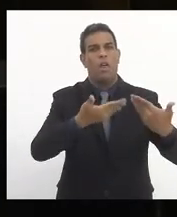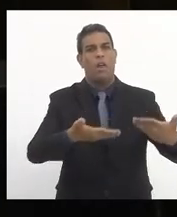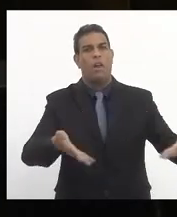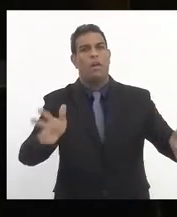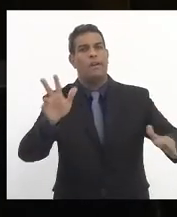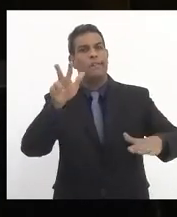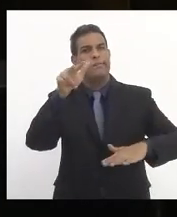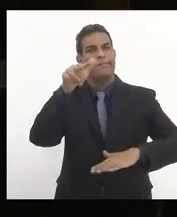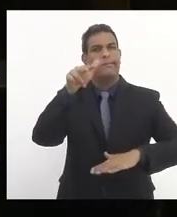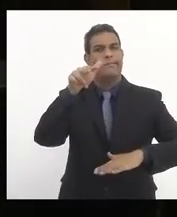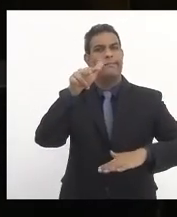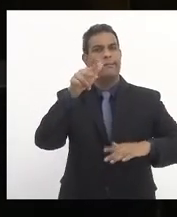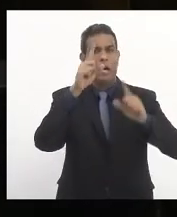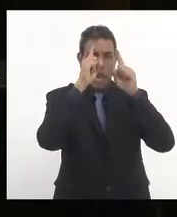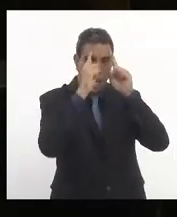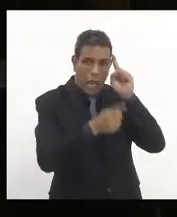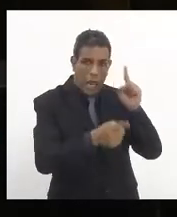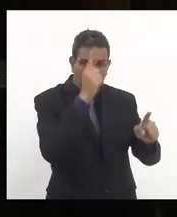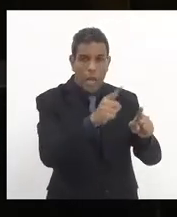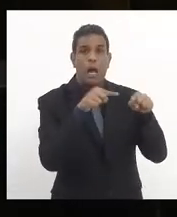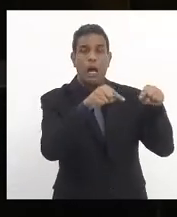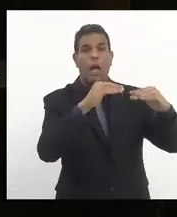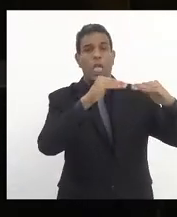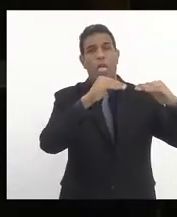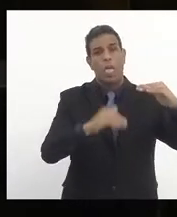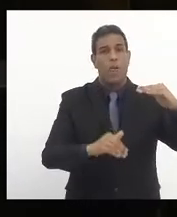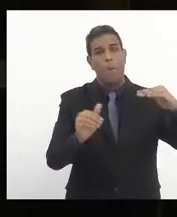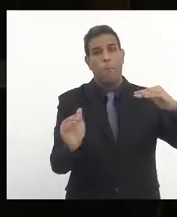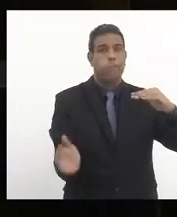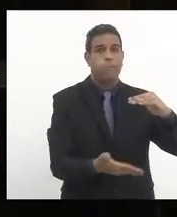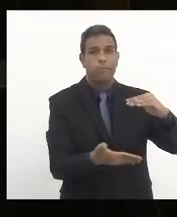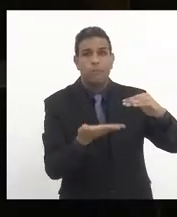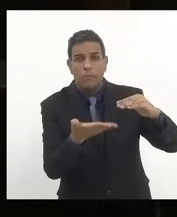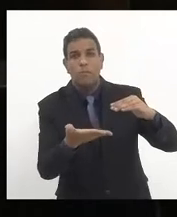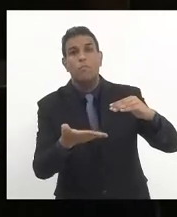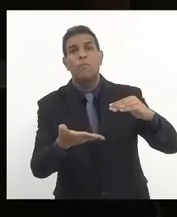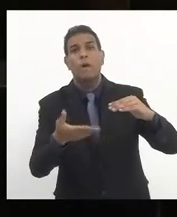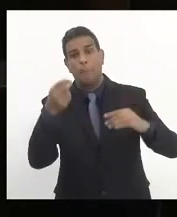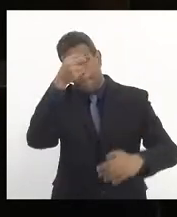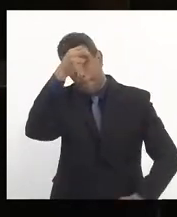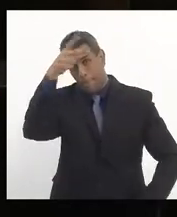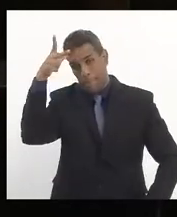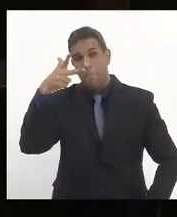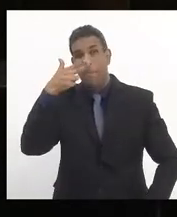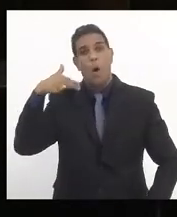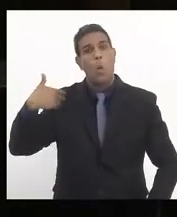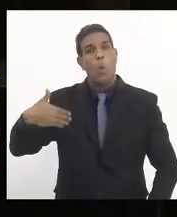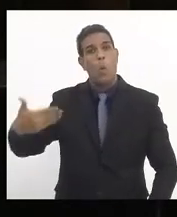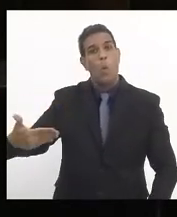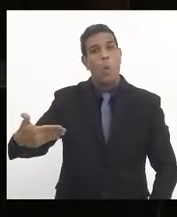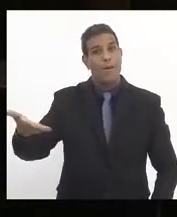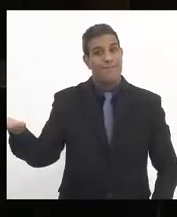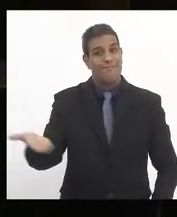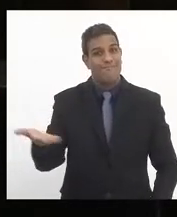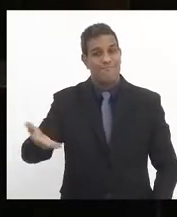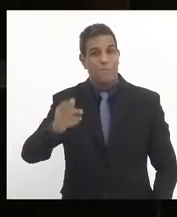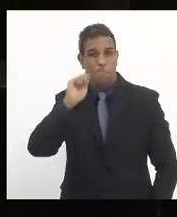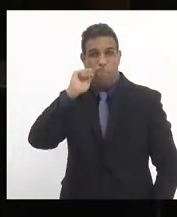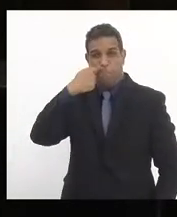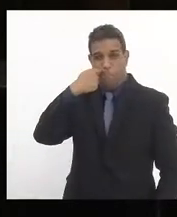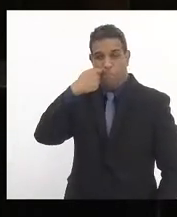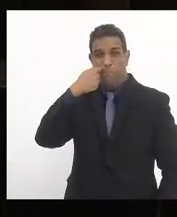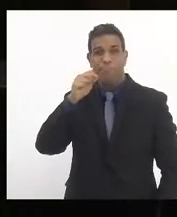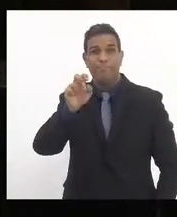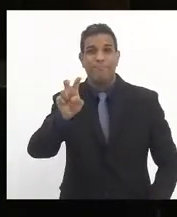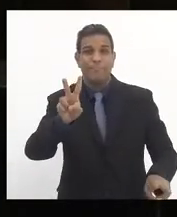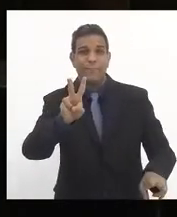posturas ditatoriais levam a isso. E eles vão continuar avançando. O prefeito Eduardo Paes,